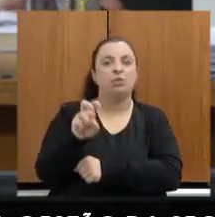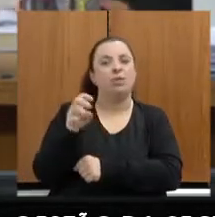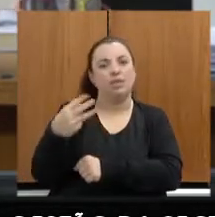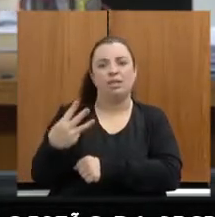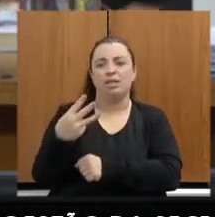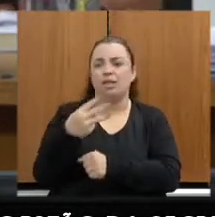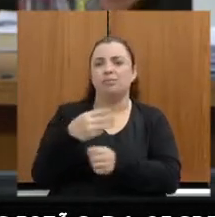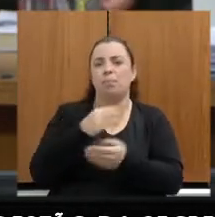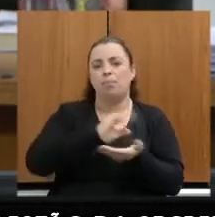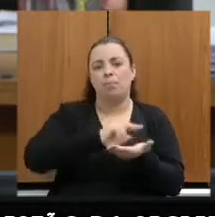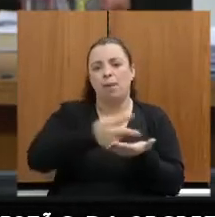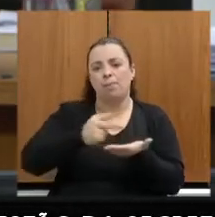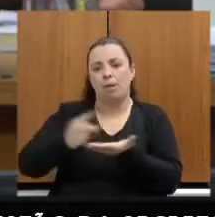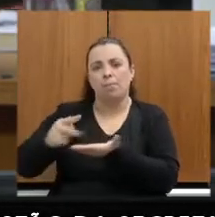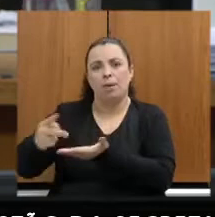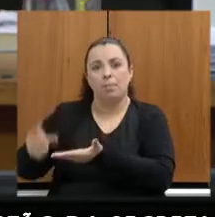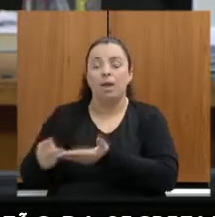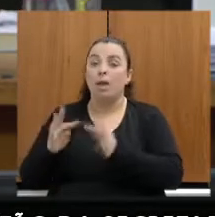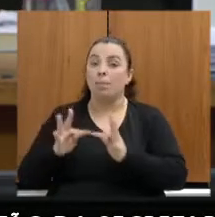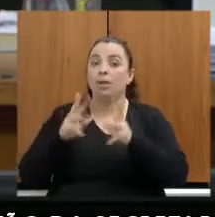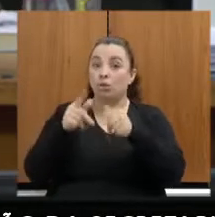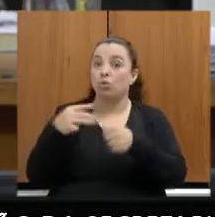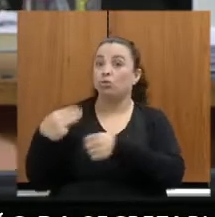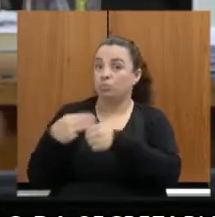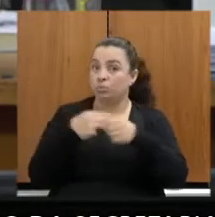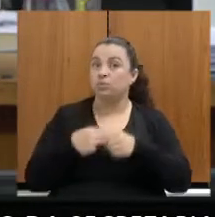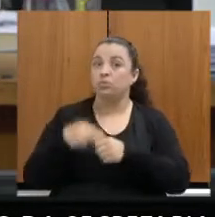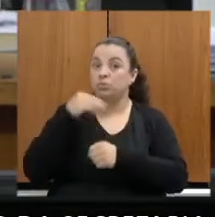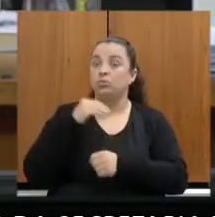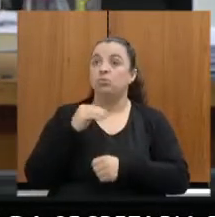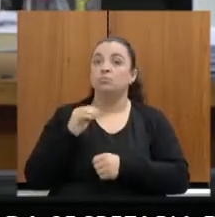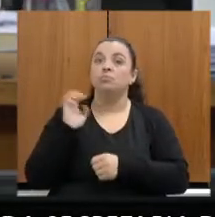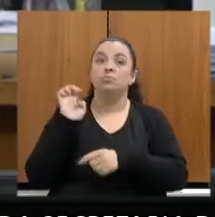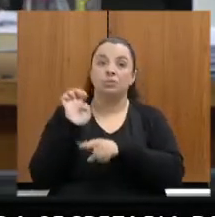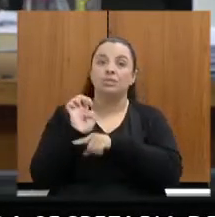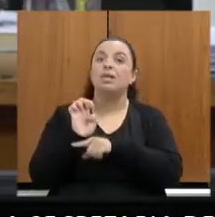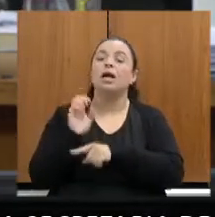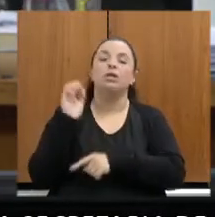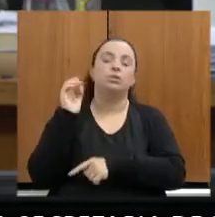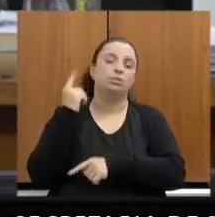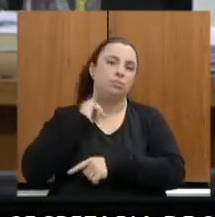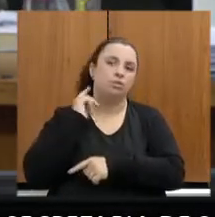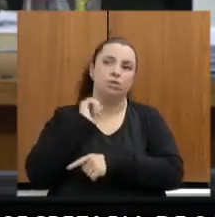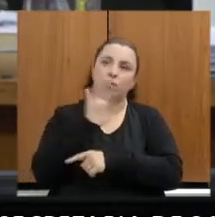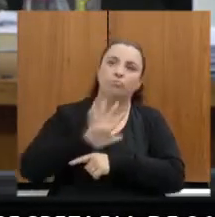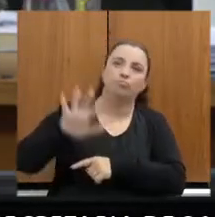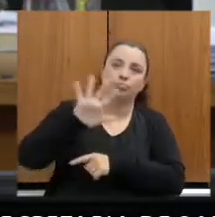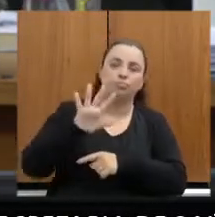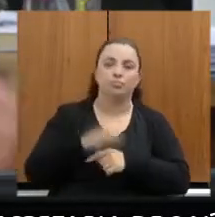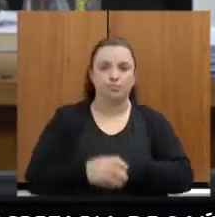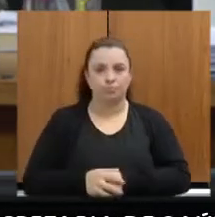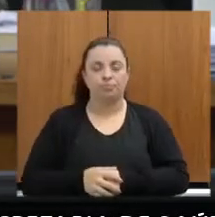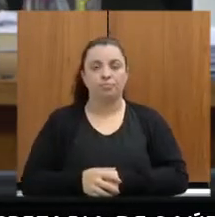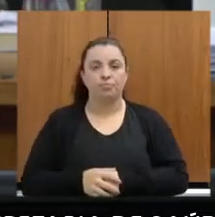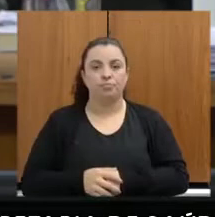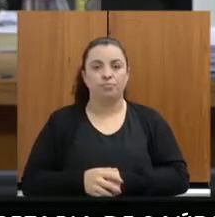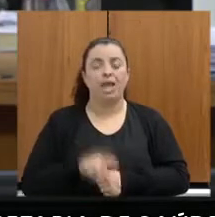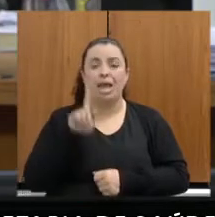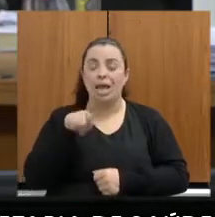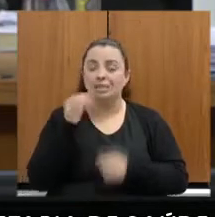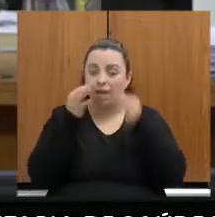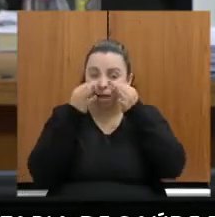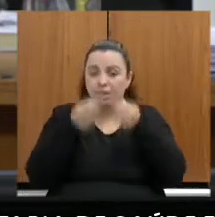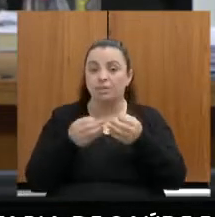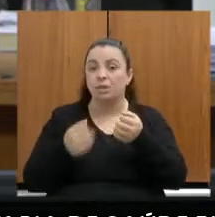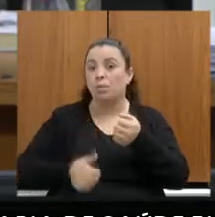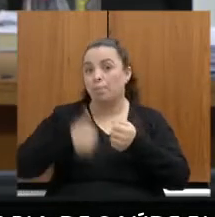inclui todos os municípios do nosso estado pode passar o Alisson destaque da atenção primária que além de a gente ter mudado a